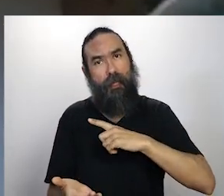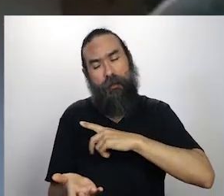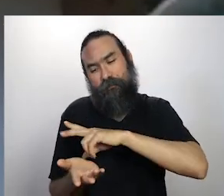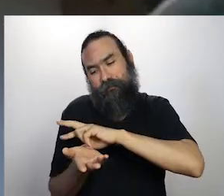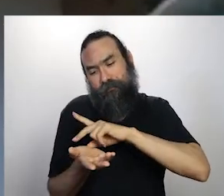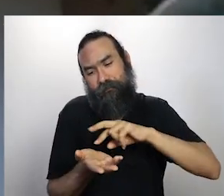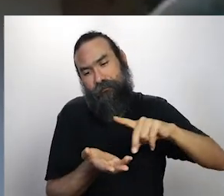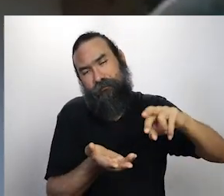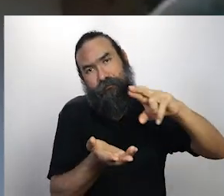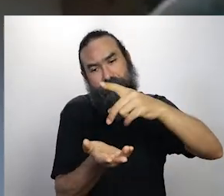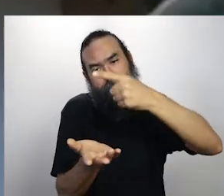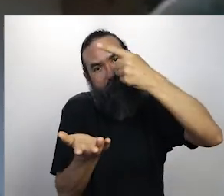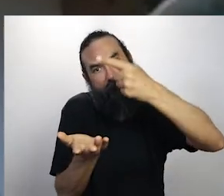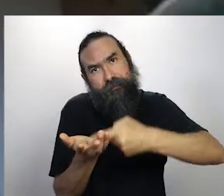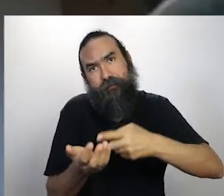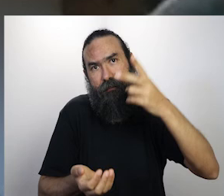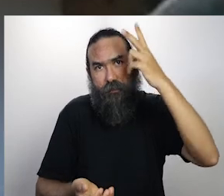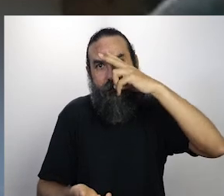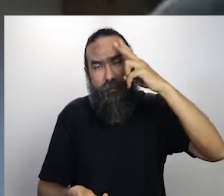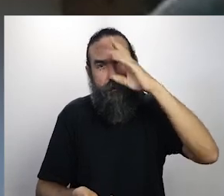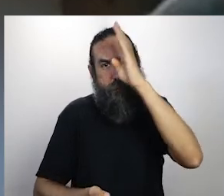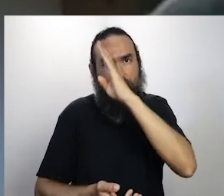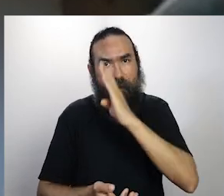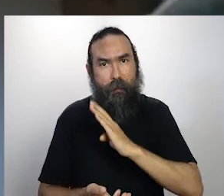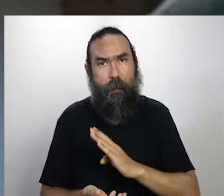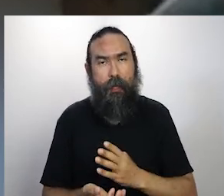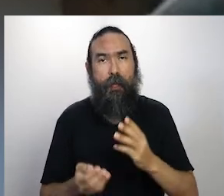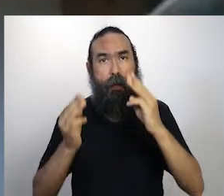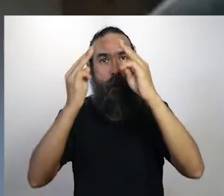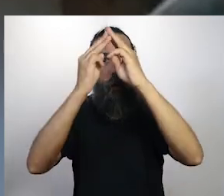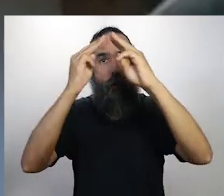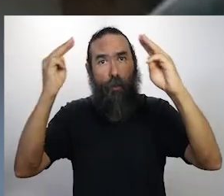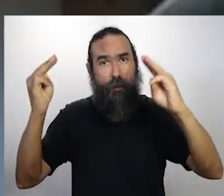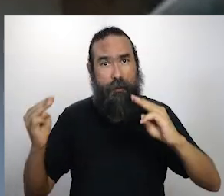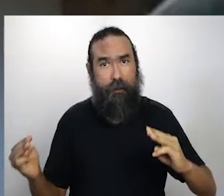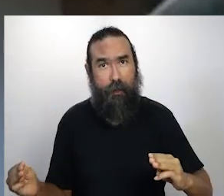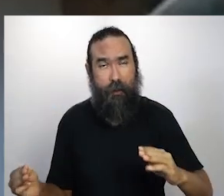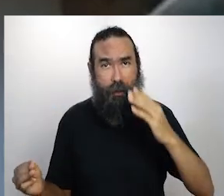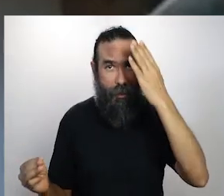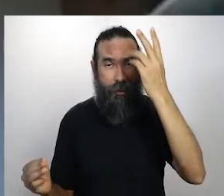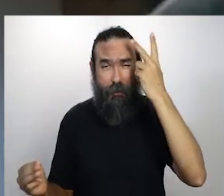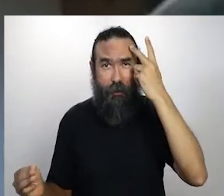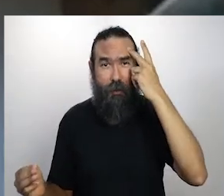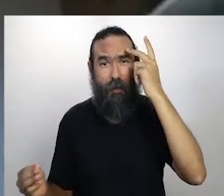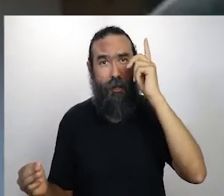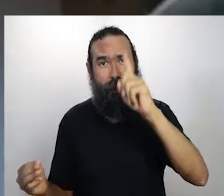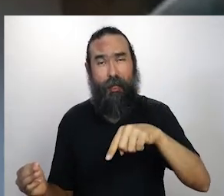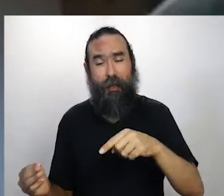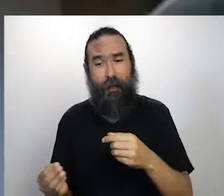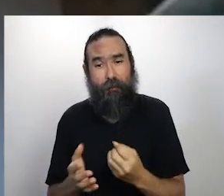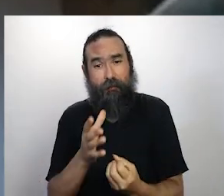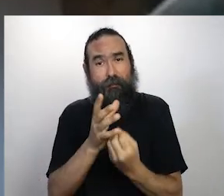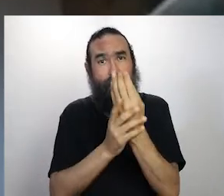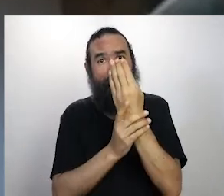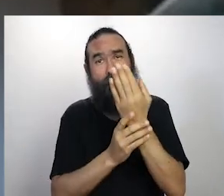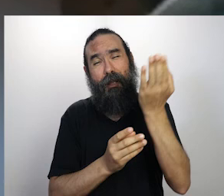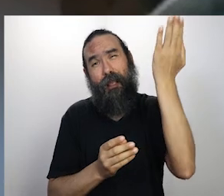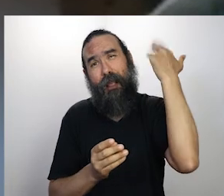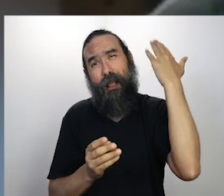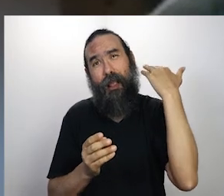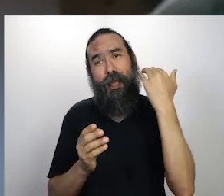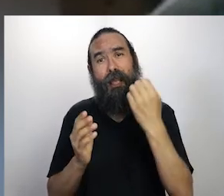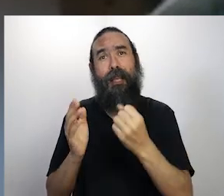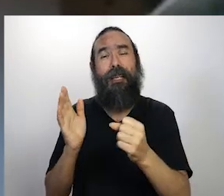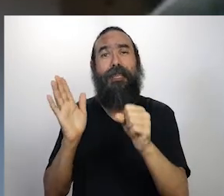muito importante, né? Mas o Museu Paulista é um museu centenário, né? Ele começou no final do século XIX,